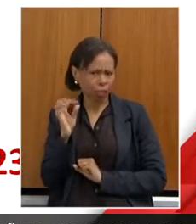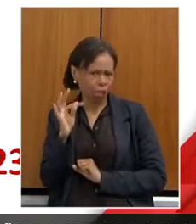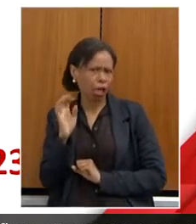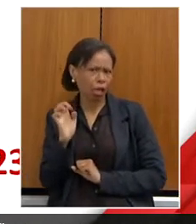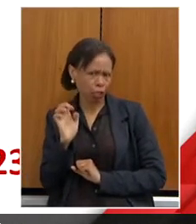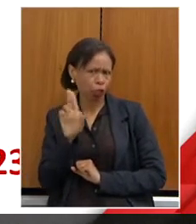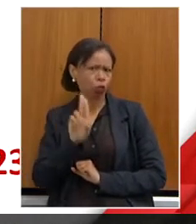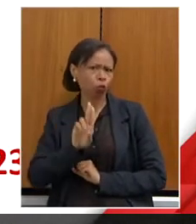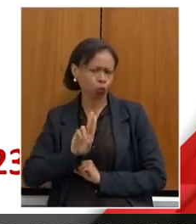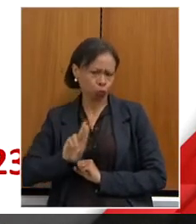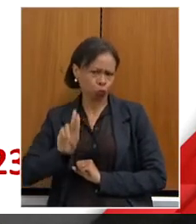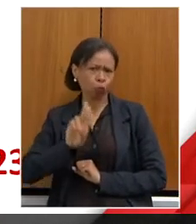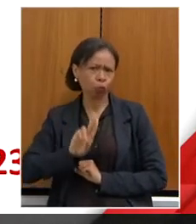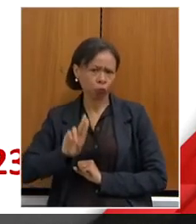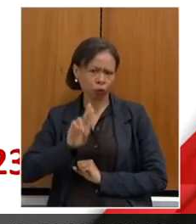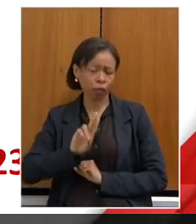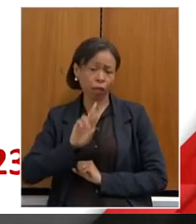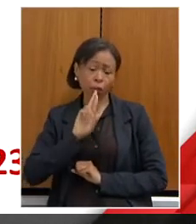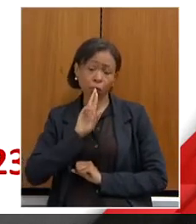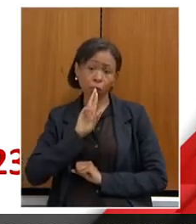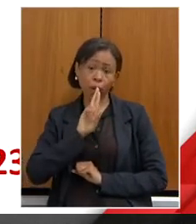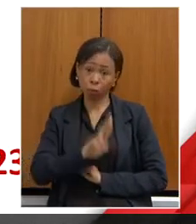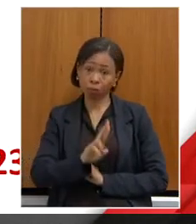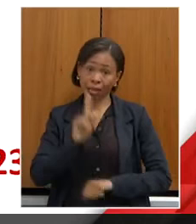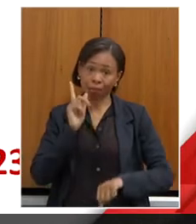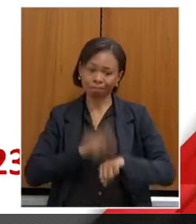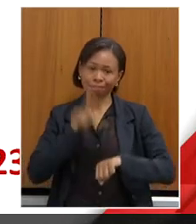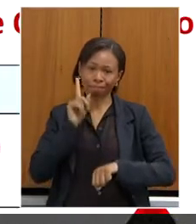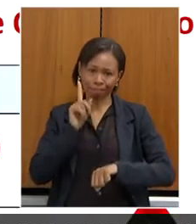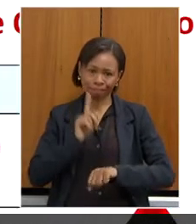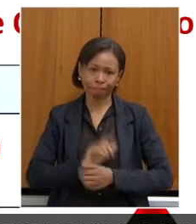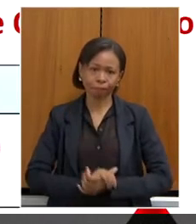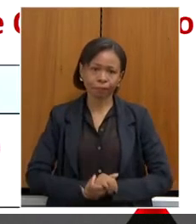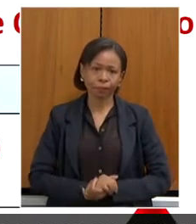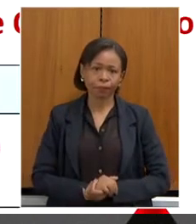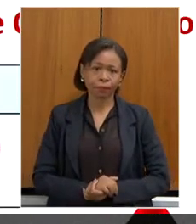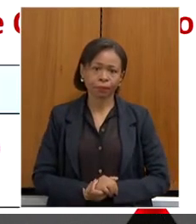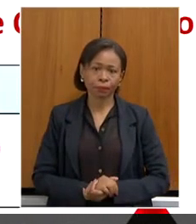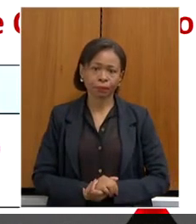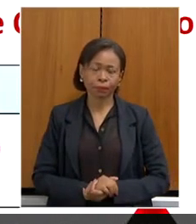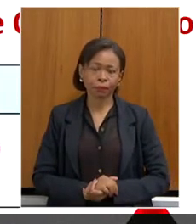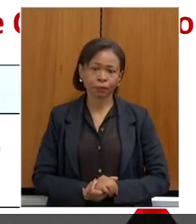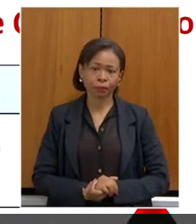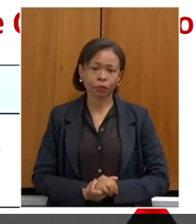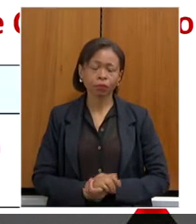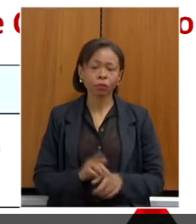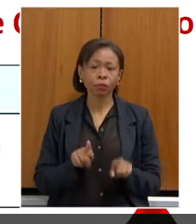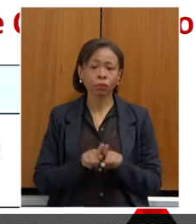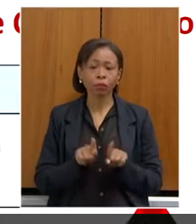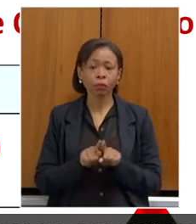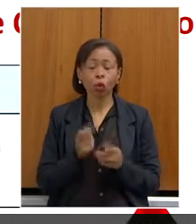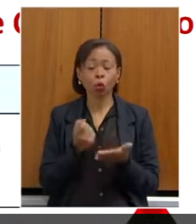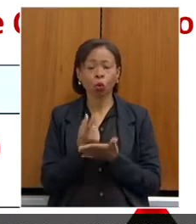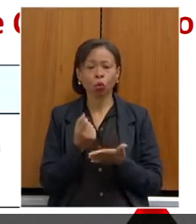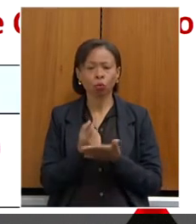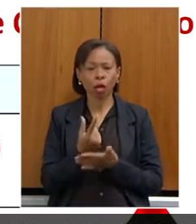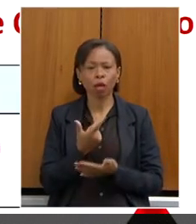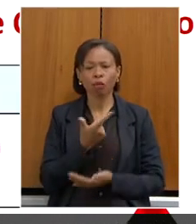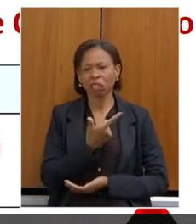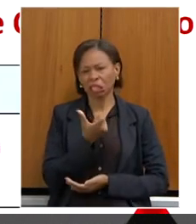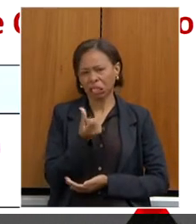com resultado de forma imediata. Pode passar. Compra de seringas, mais de 26 milhões